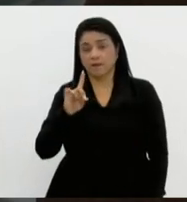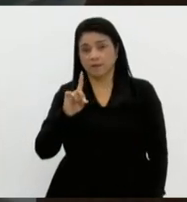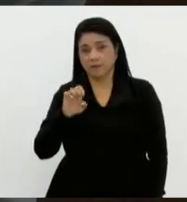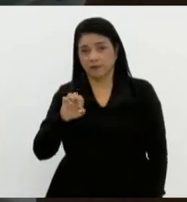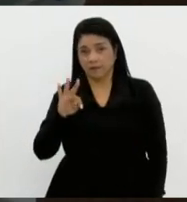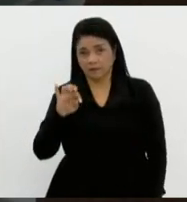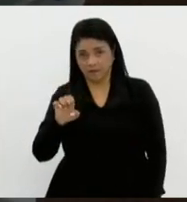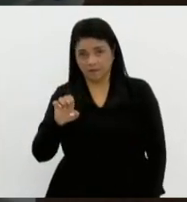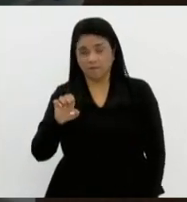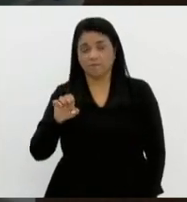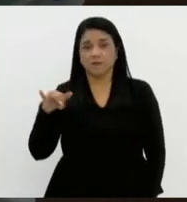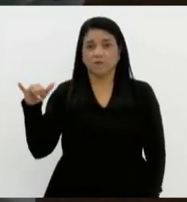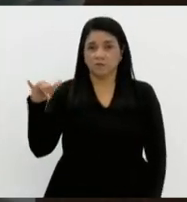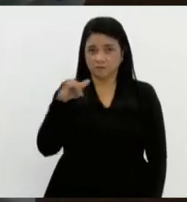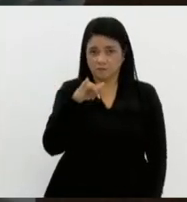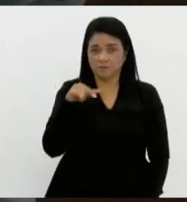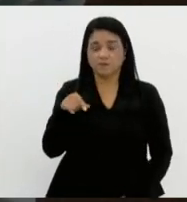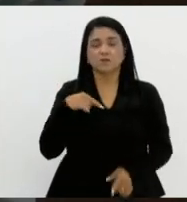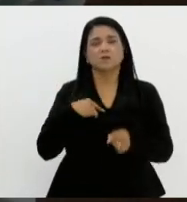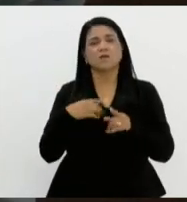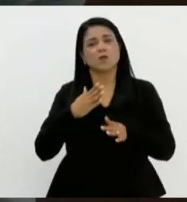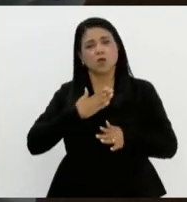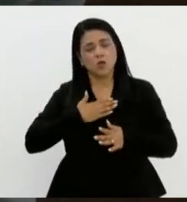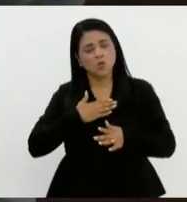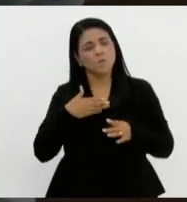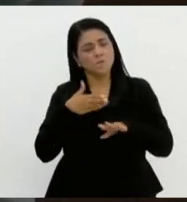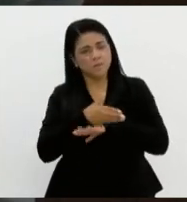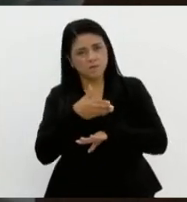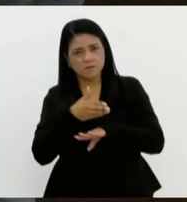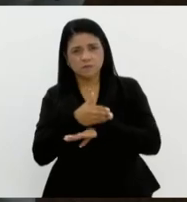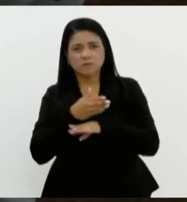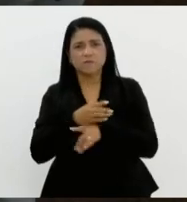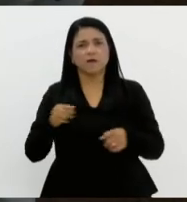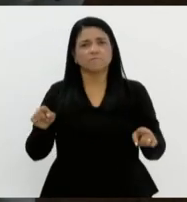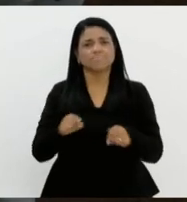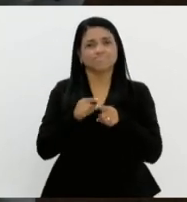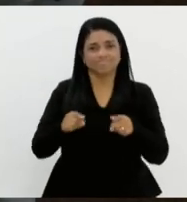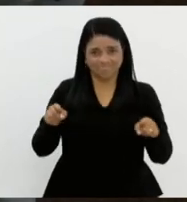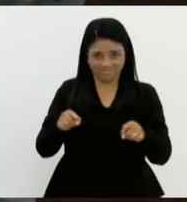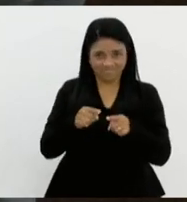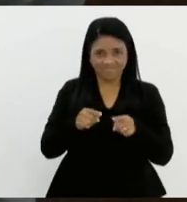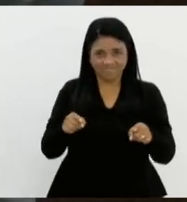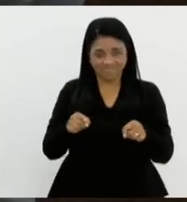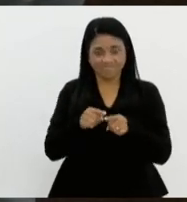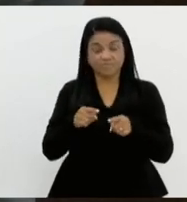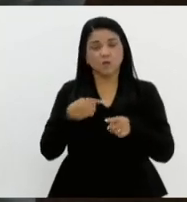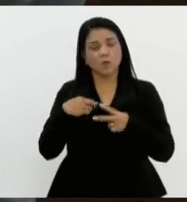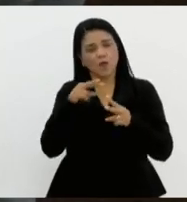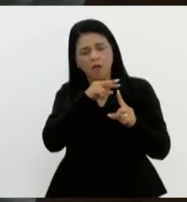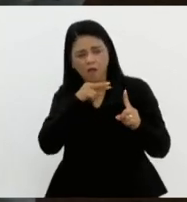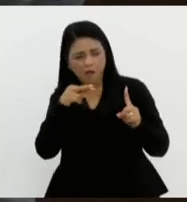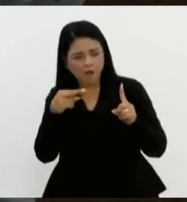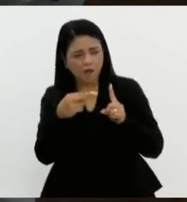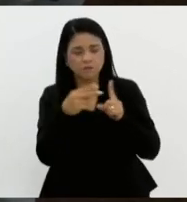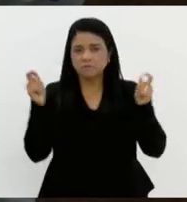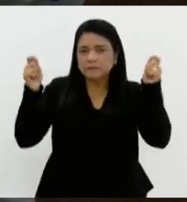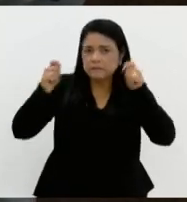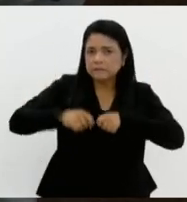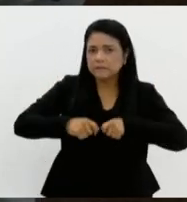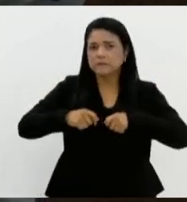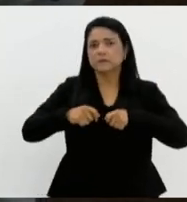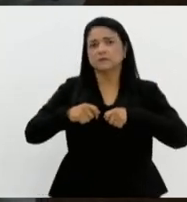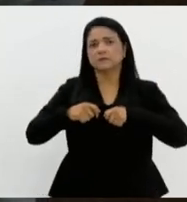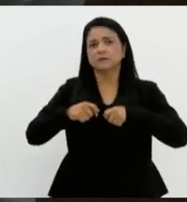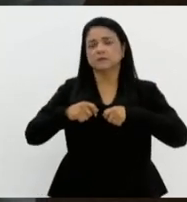era do ginásio. Isso me deu uma visão e uma capacidade